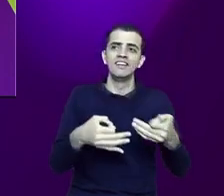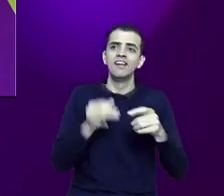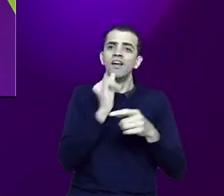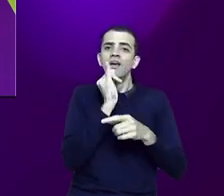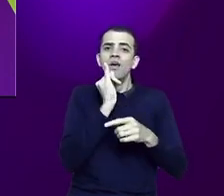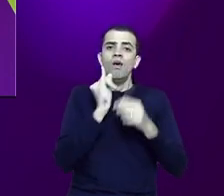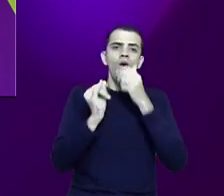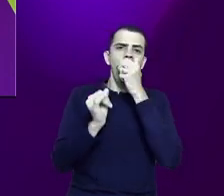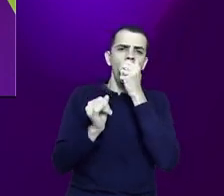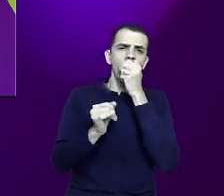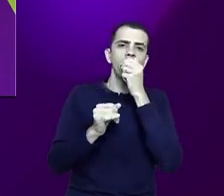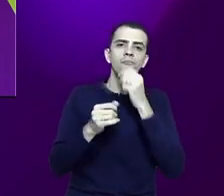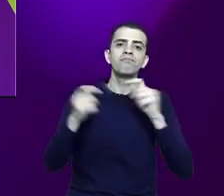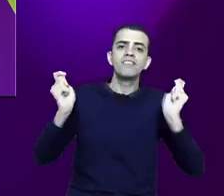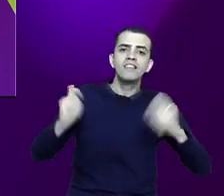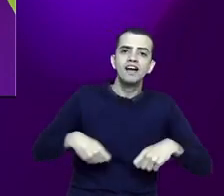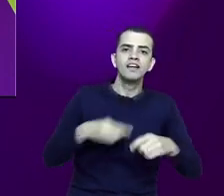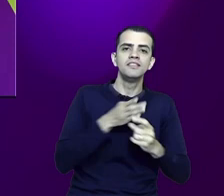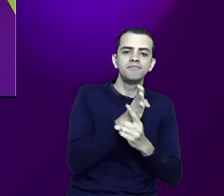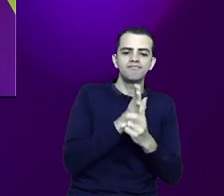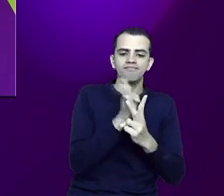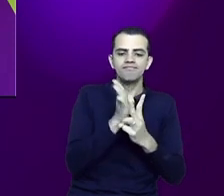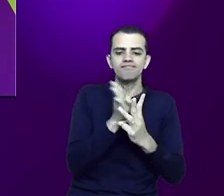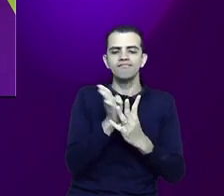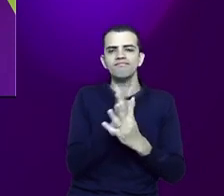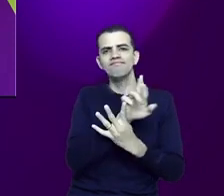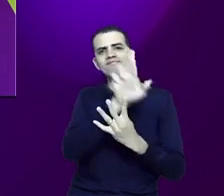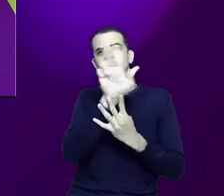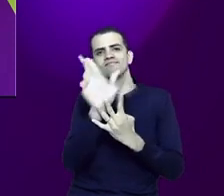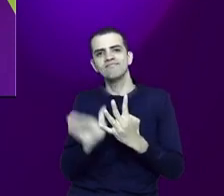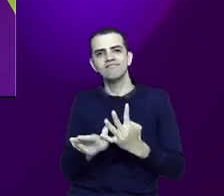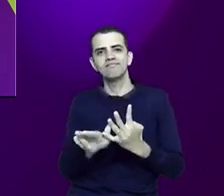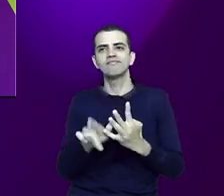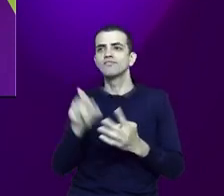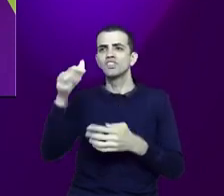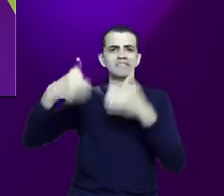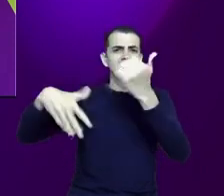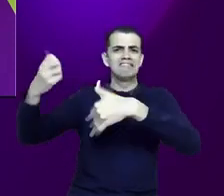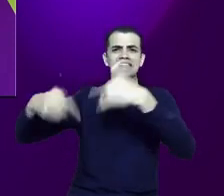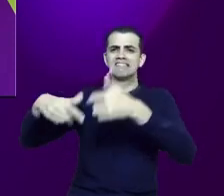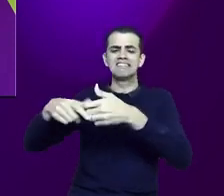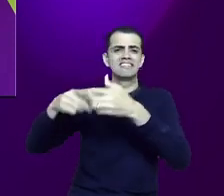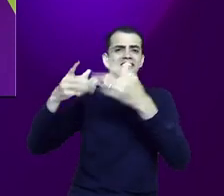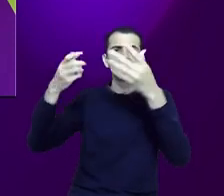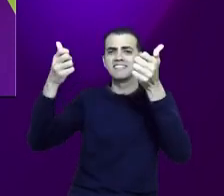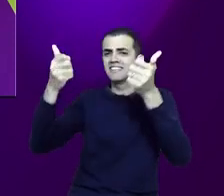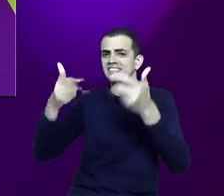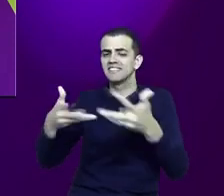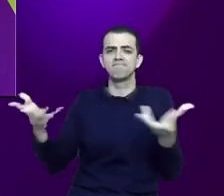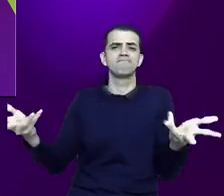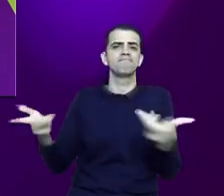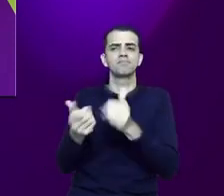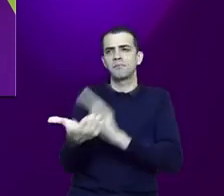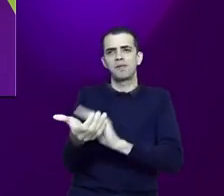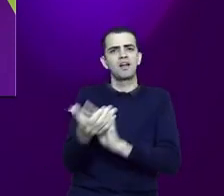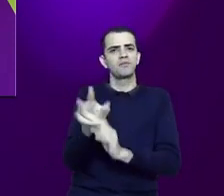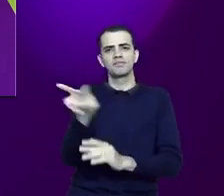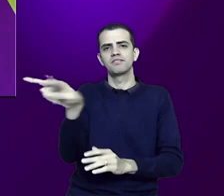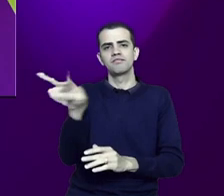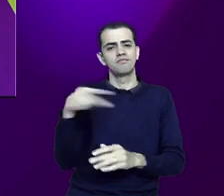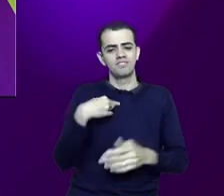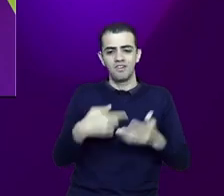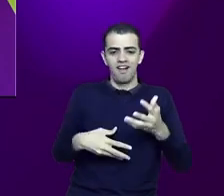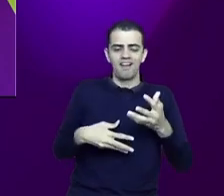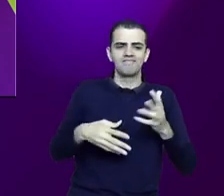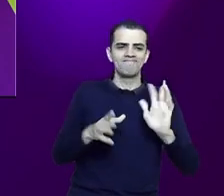as possibilidades, os recursos. Eu acho que esgotaram o tema e de uma forma brilhante. Parabéns aos colegas.